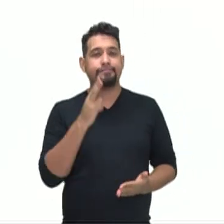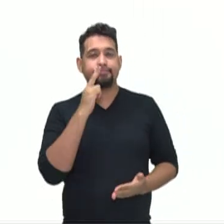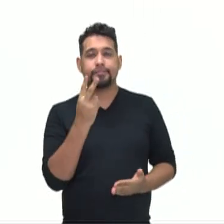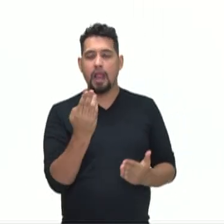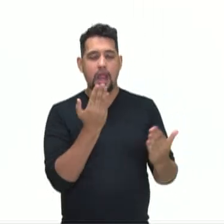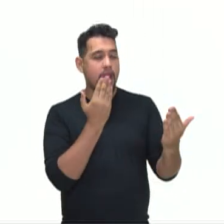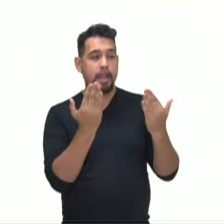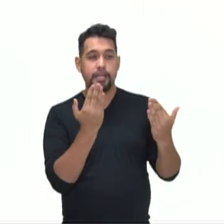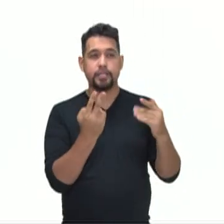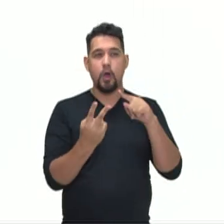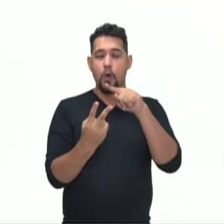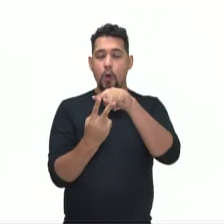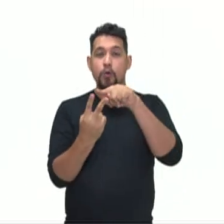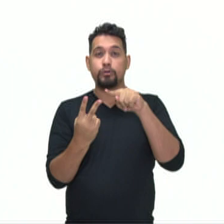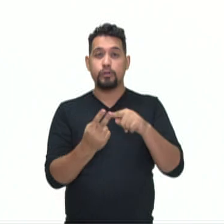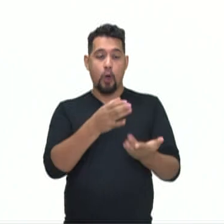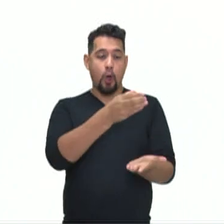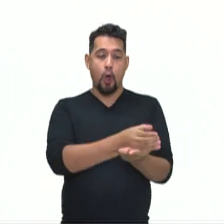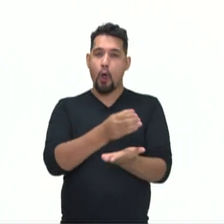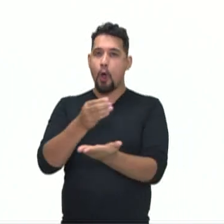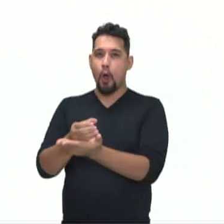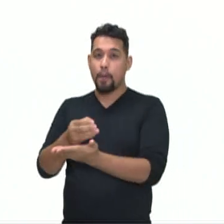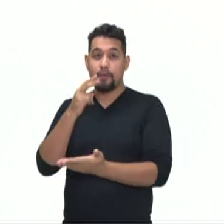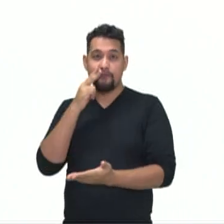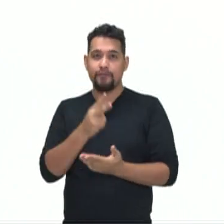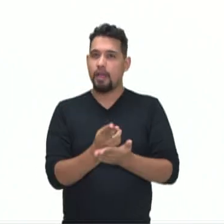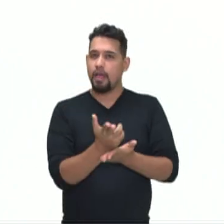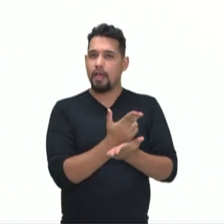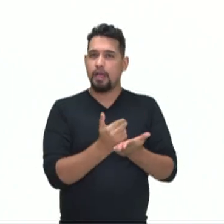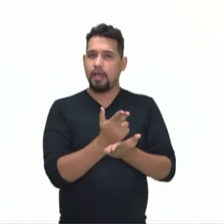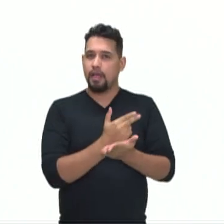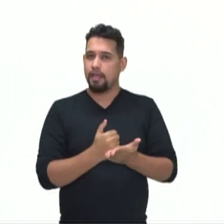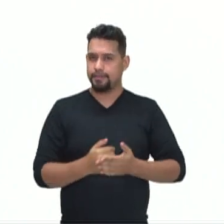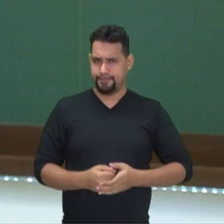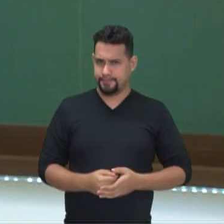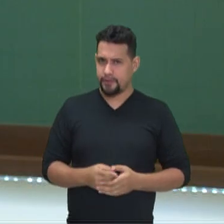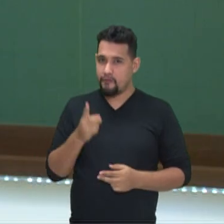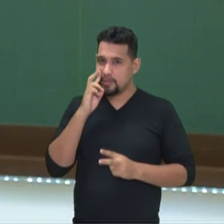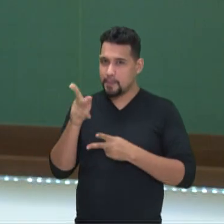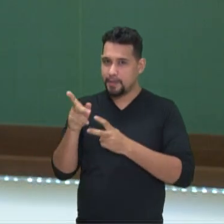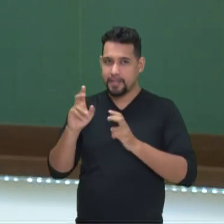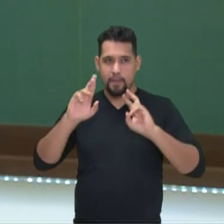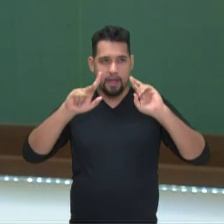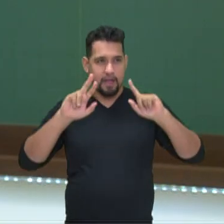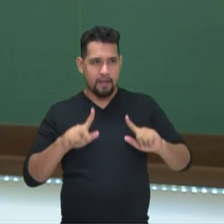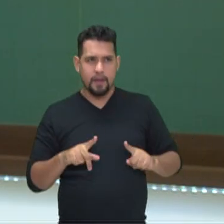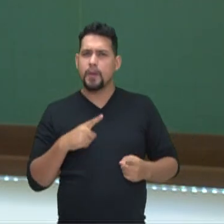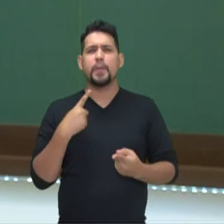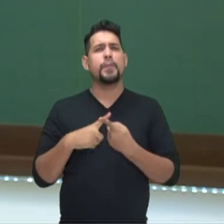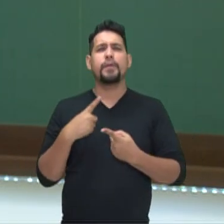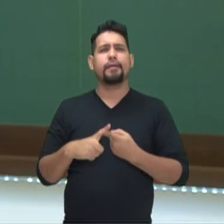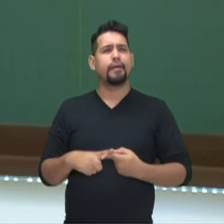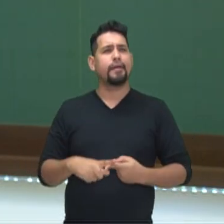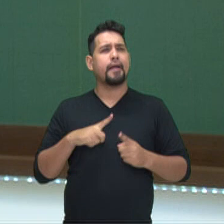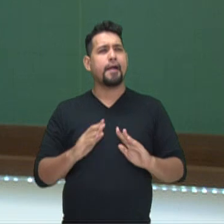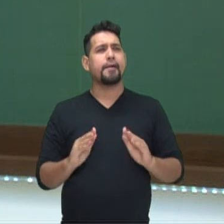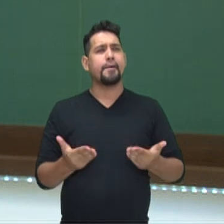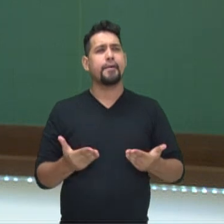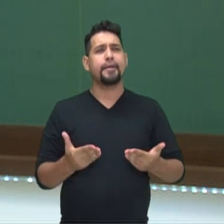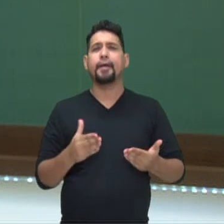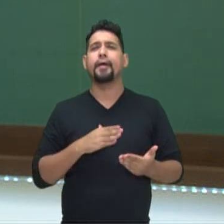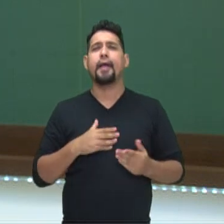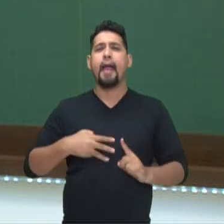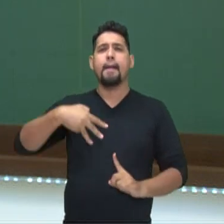copos, considerando a ilustração? É perceptível a diferença? Por que será que agora